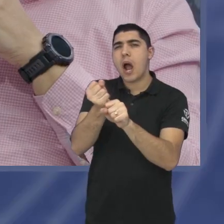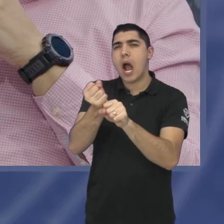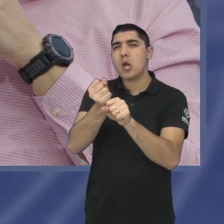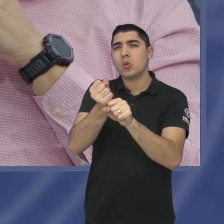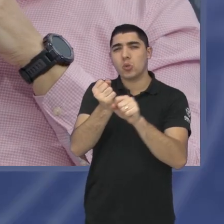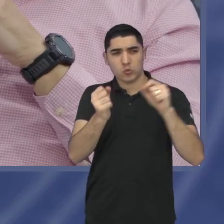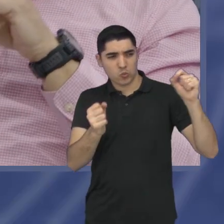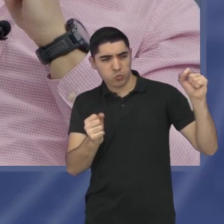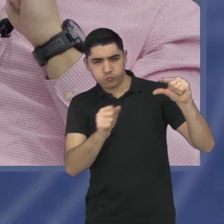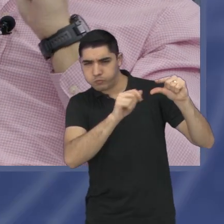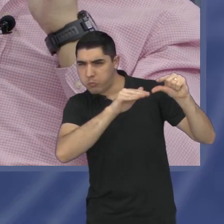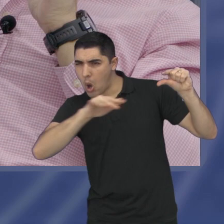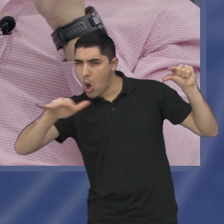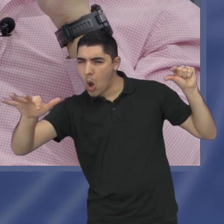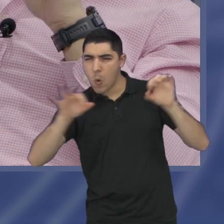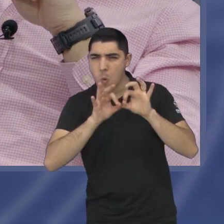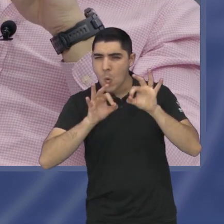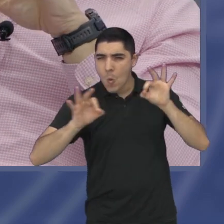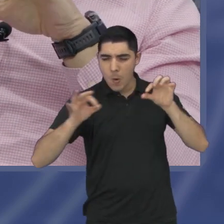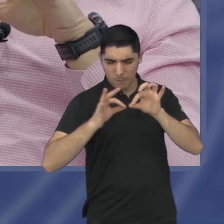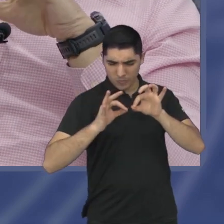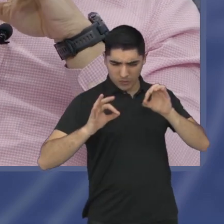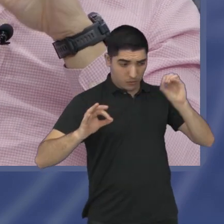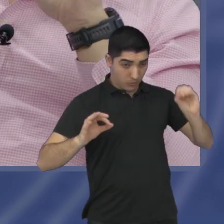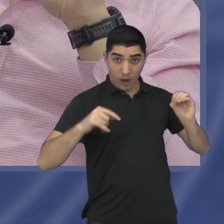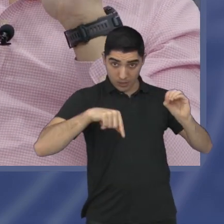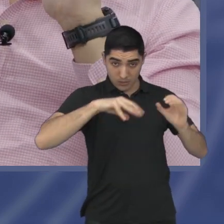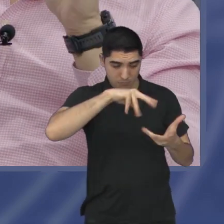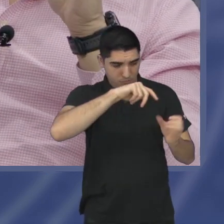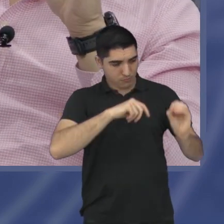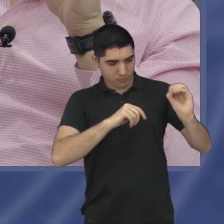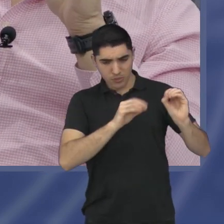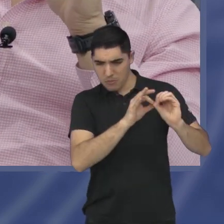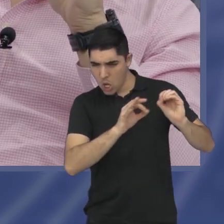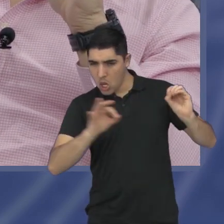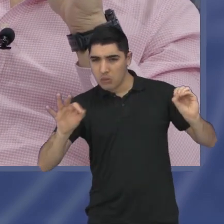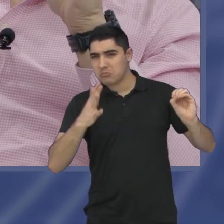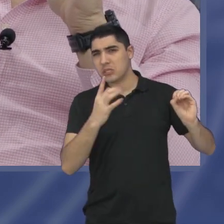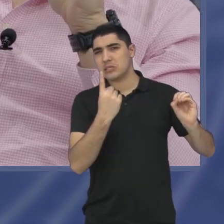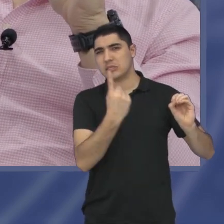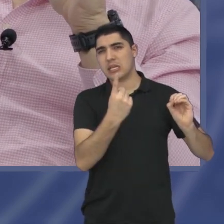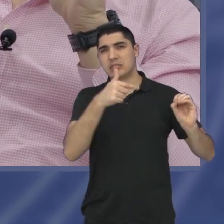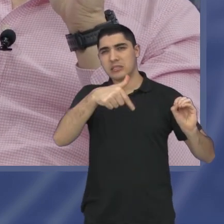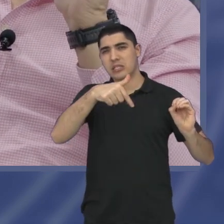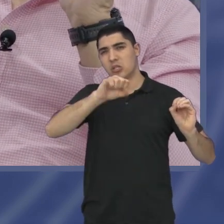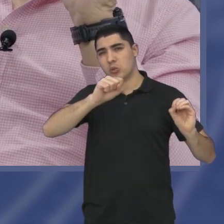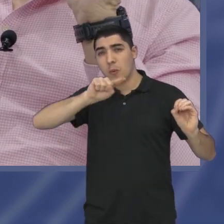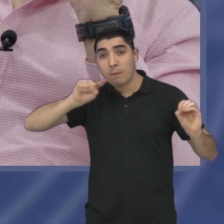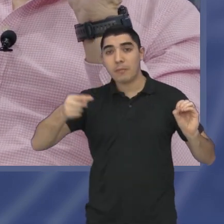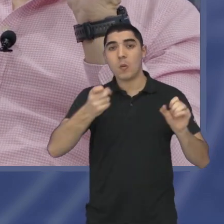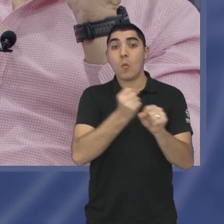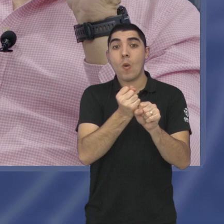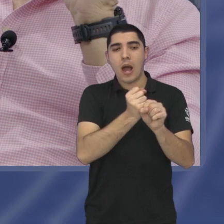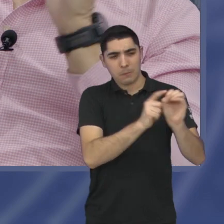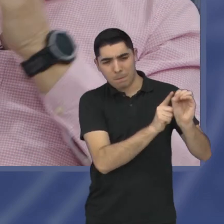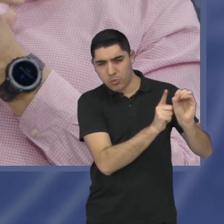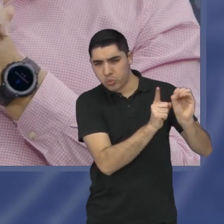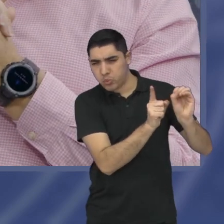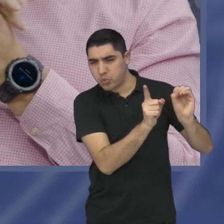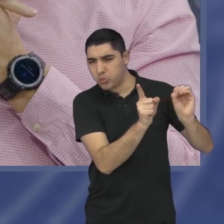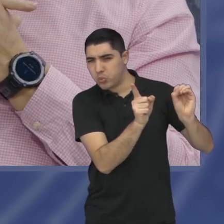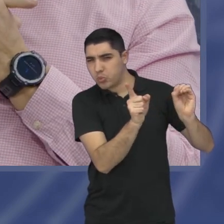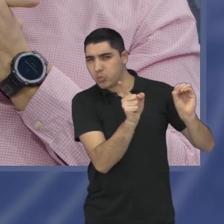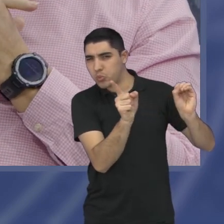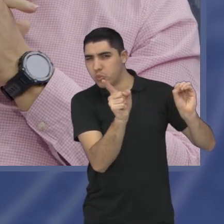menos. Se a gente saísse do ônibus espacial hoje e fosse para lá, nós íamos levar 178 mil anos para chegar.